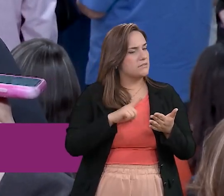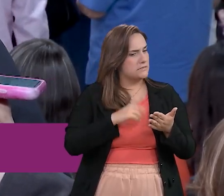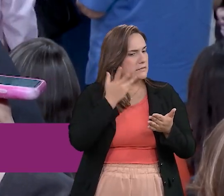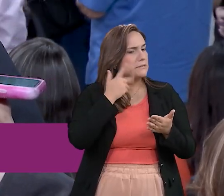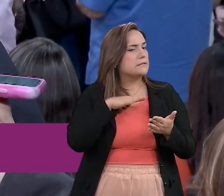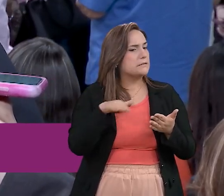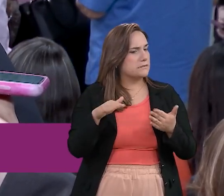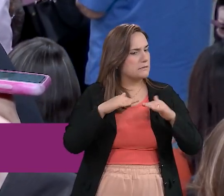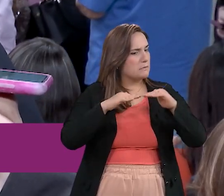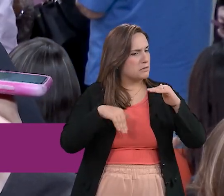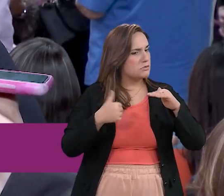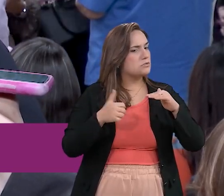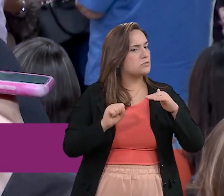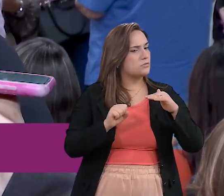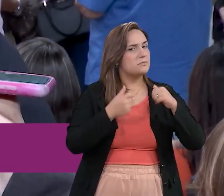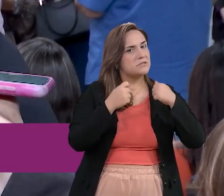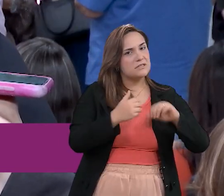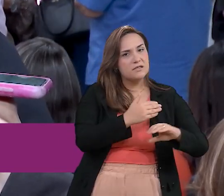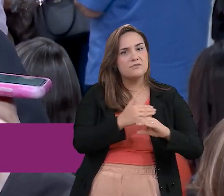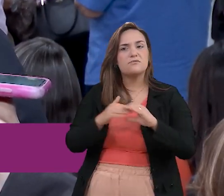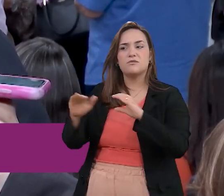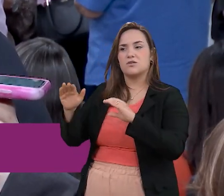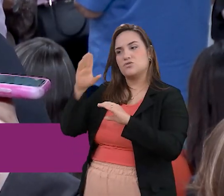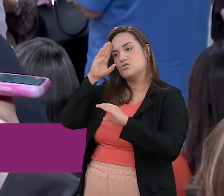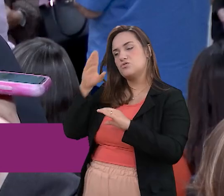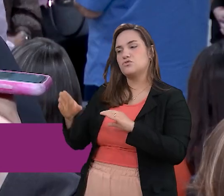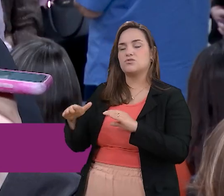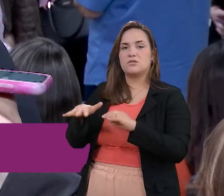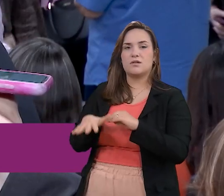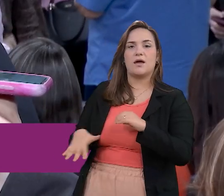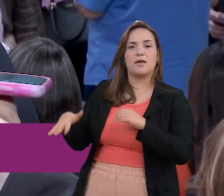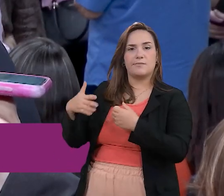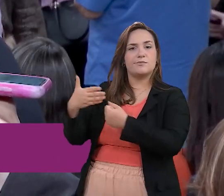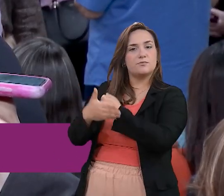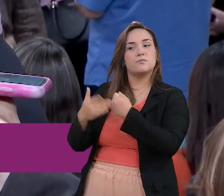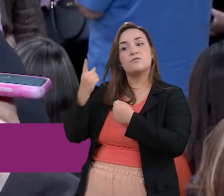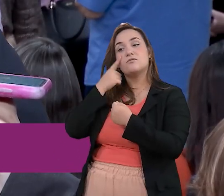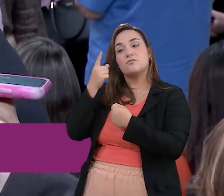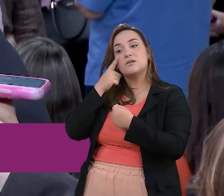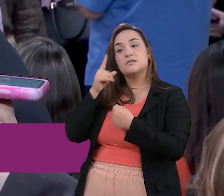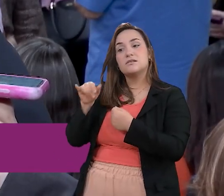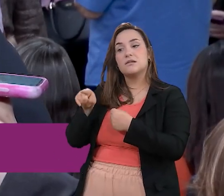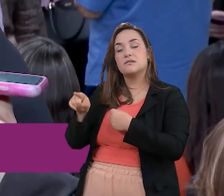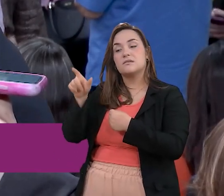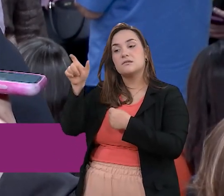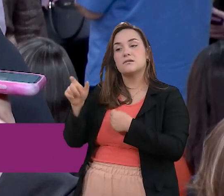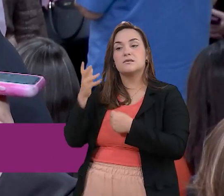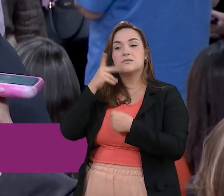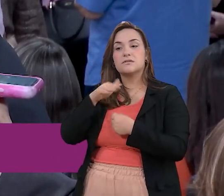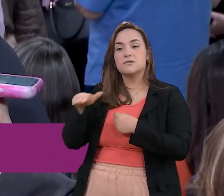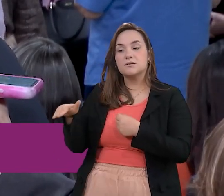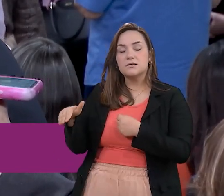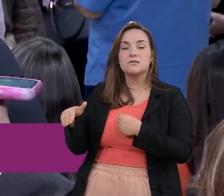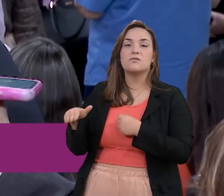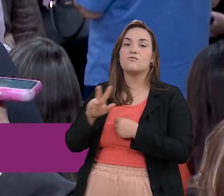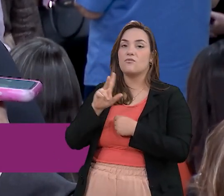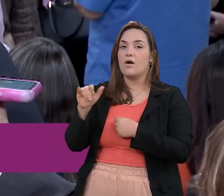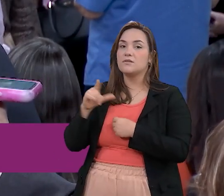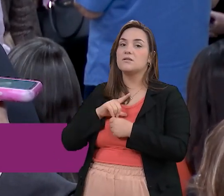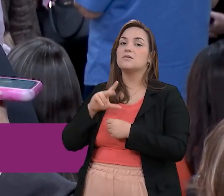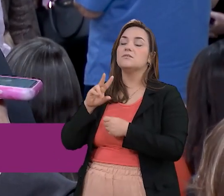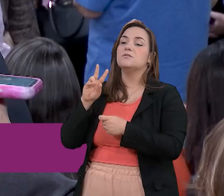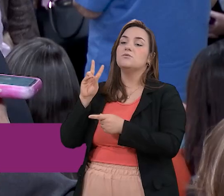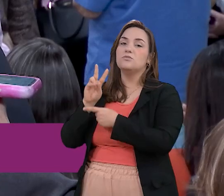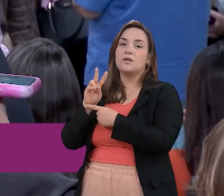deixou filhos menores de idade isso seja encaminhado paraa rede de proteção a fim de verificar se essa criança ou adolescente realmente